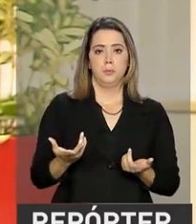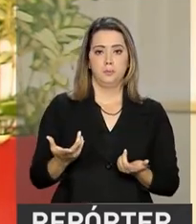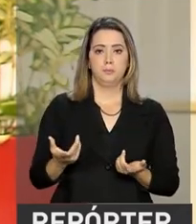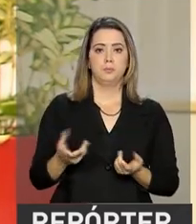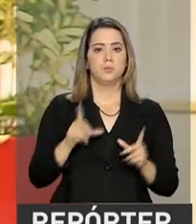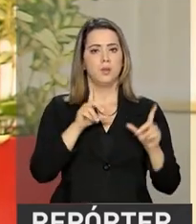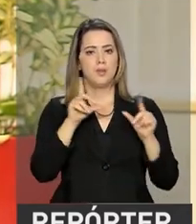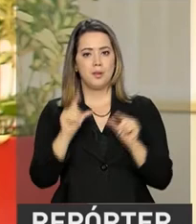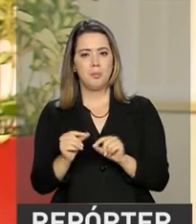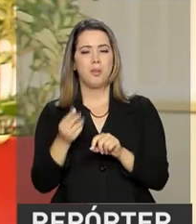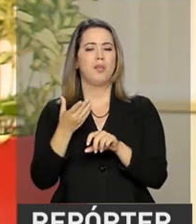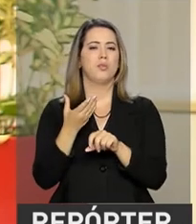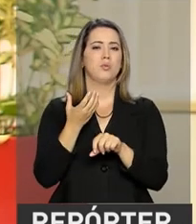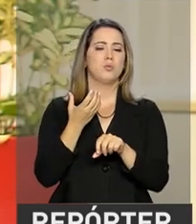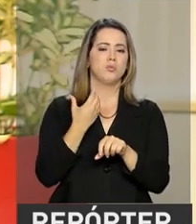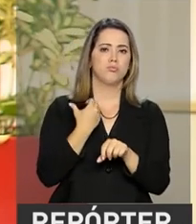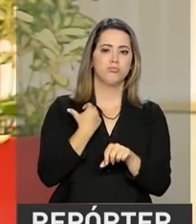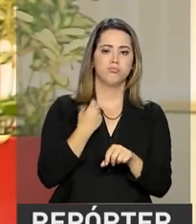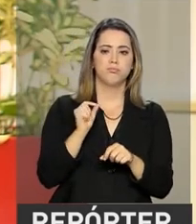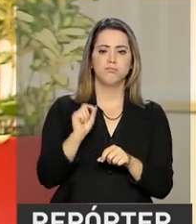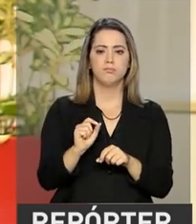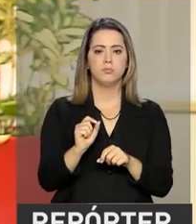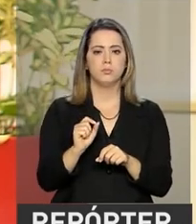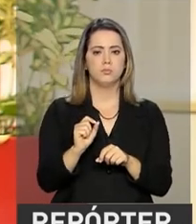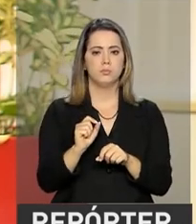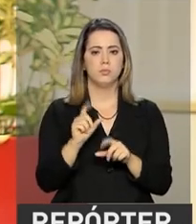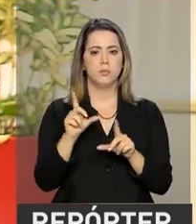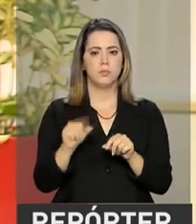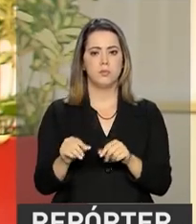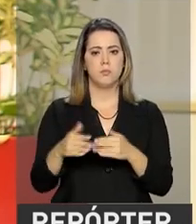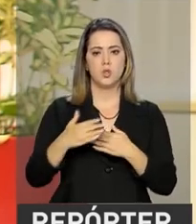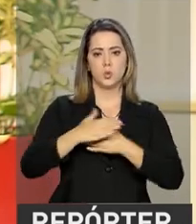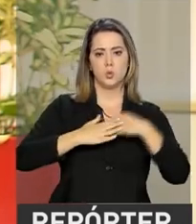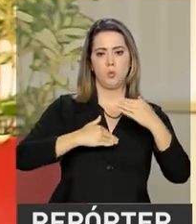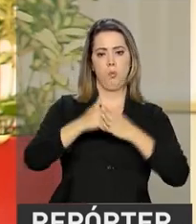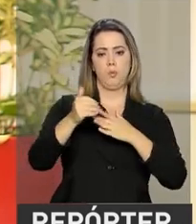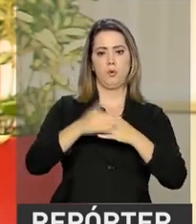e menos com formação de profissionais para o mercado.